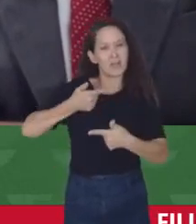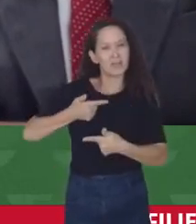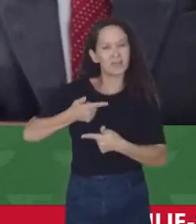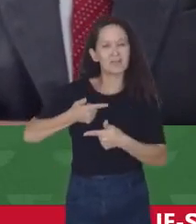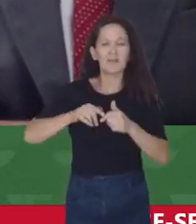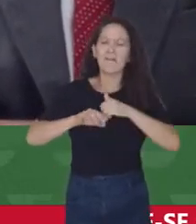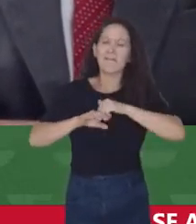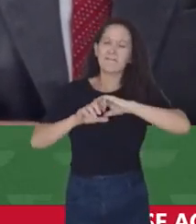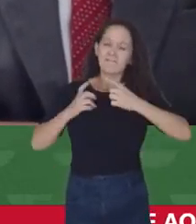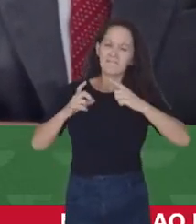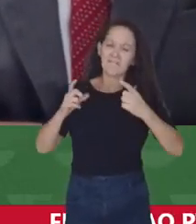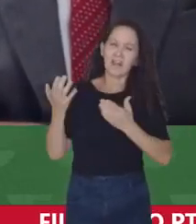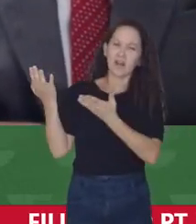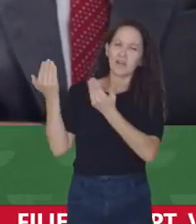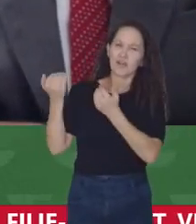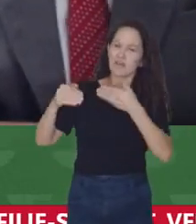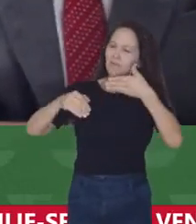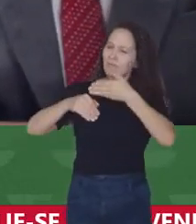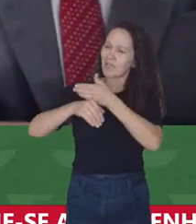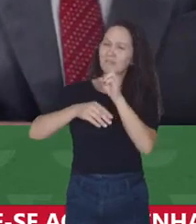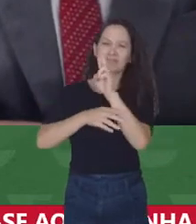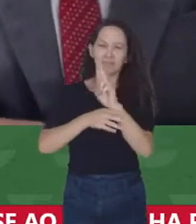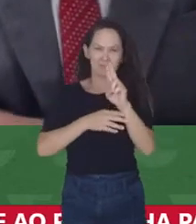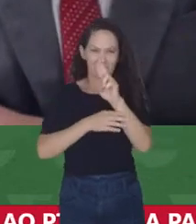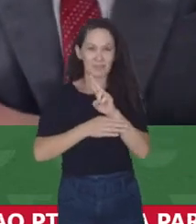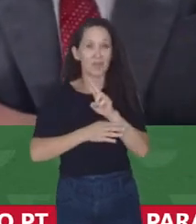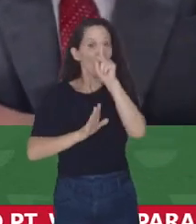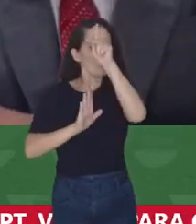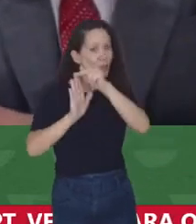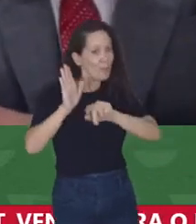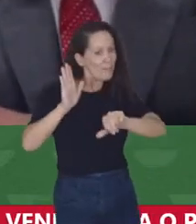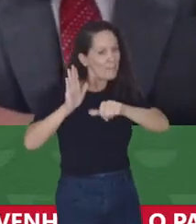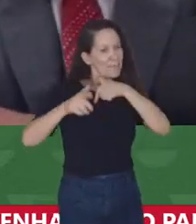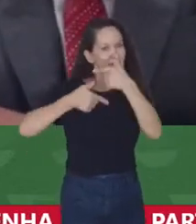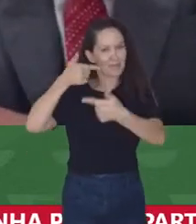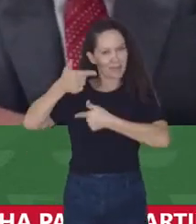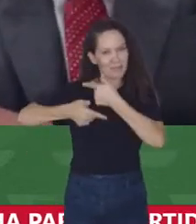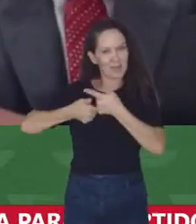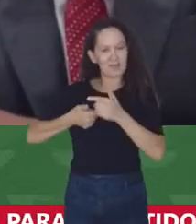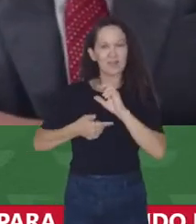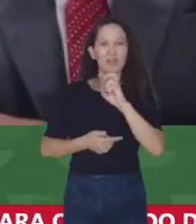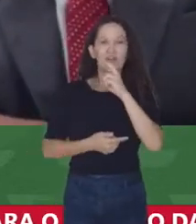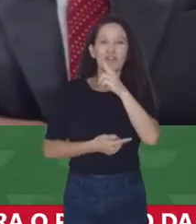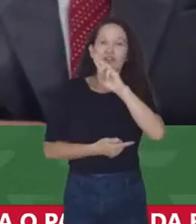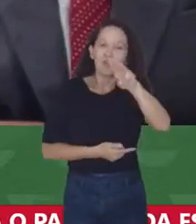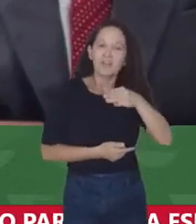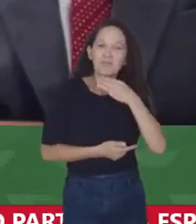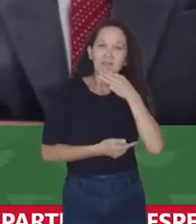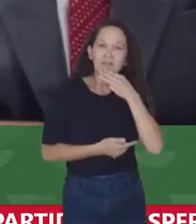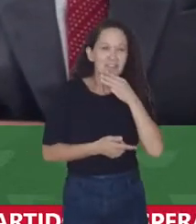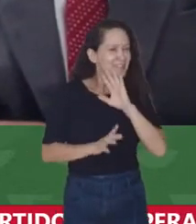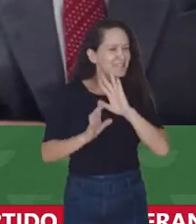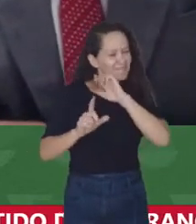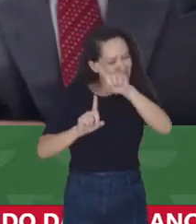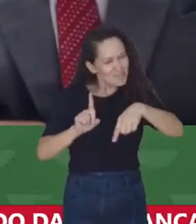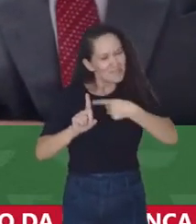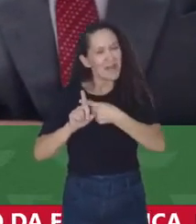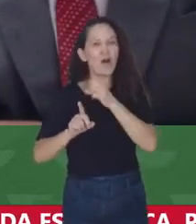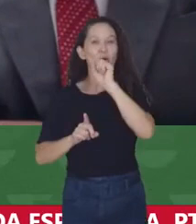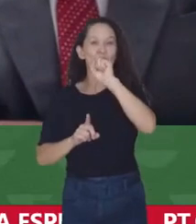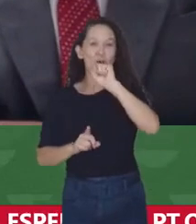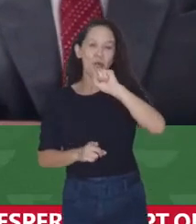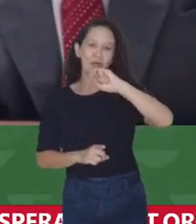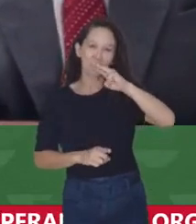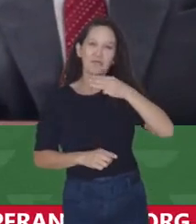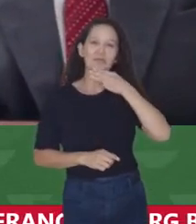brasileiros e brasileiras nas universidades. O projeto do Primeiro Emprego. Saímos de 2 milhões para 8 milhões, fizemos